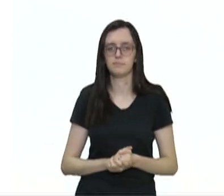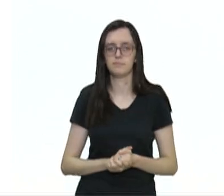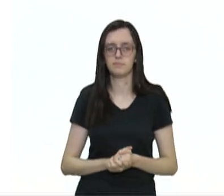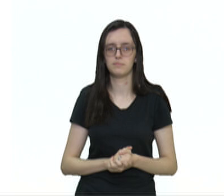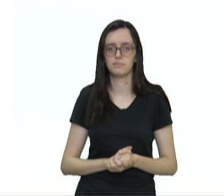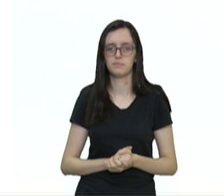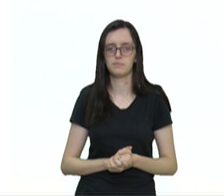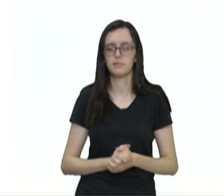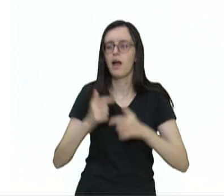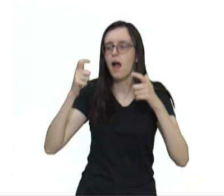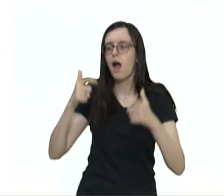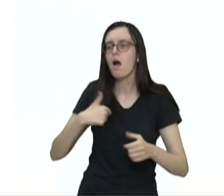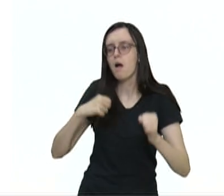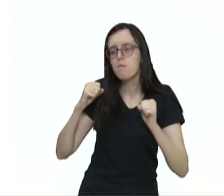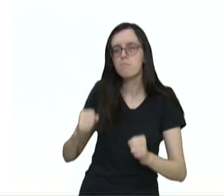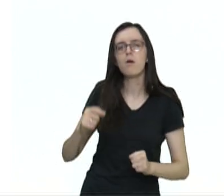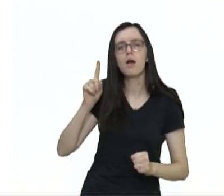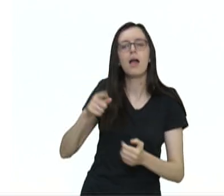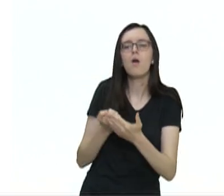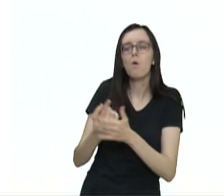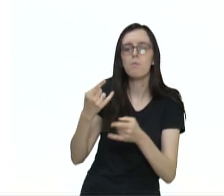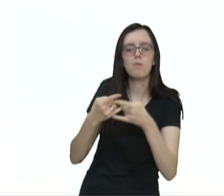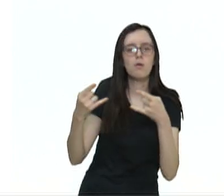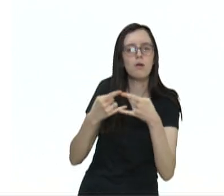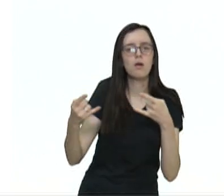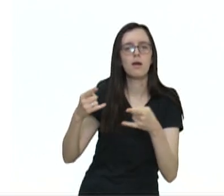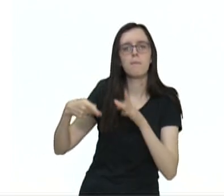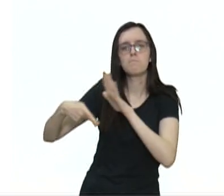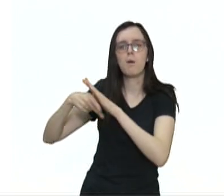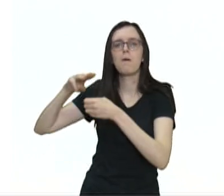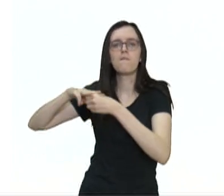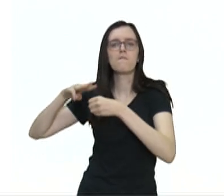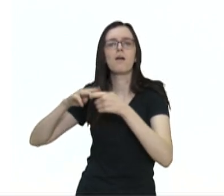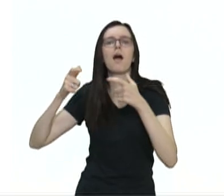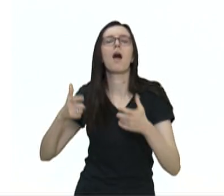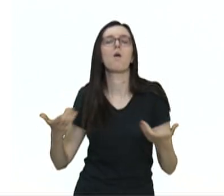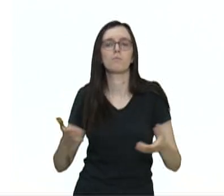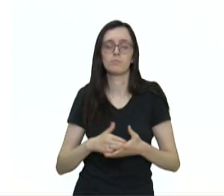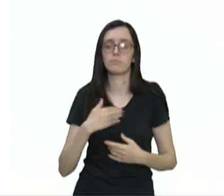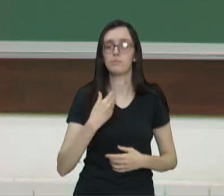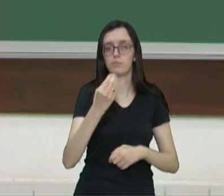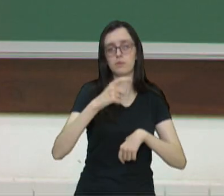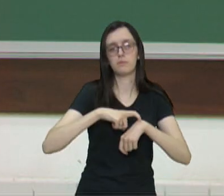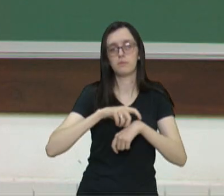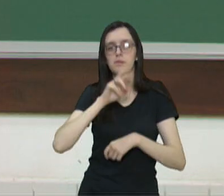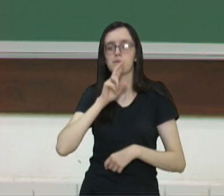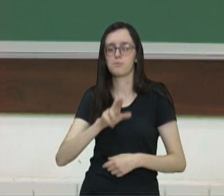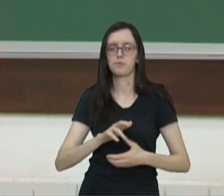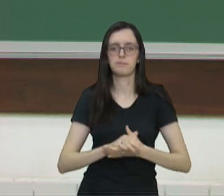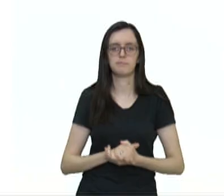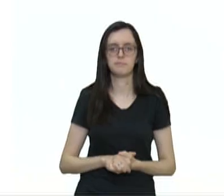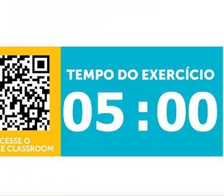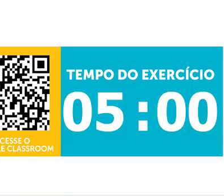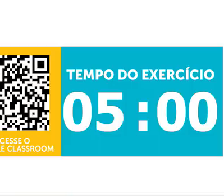the van? Onde é que eu posso comprar o ingresso para a van, o ticketzinho para a van? Vou dar um tempinho para você responder.